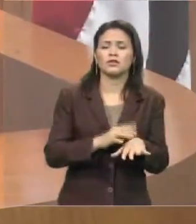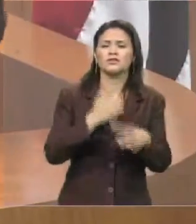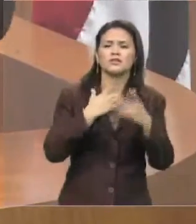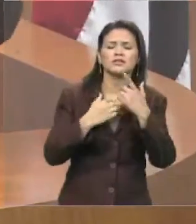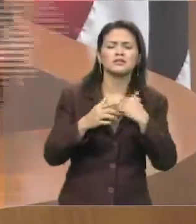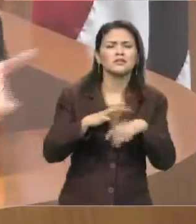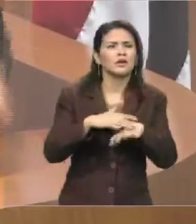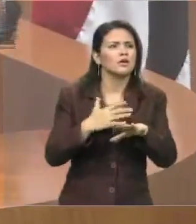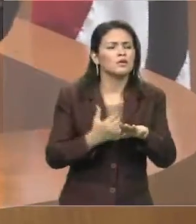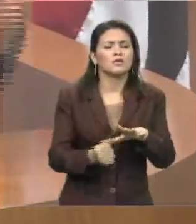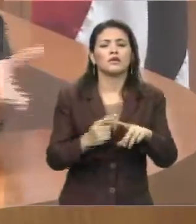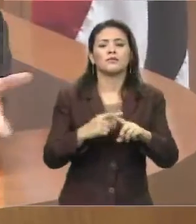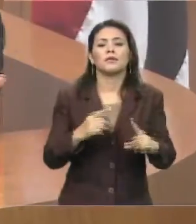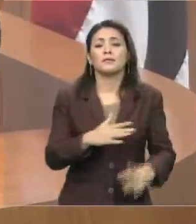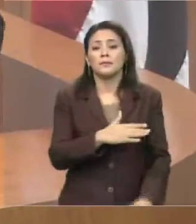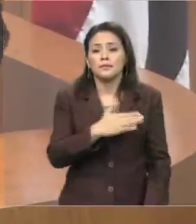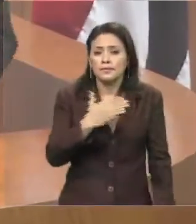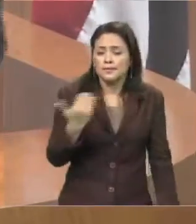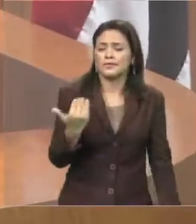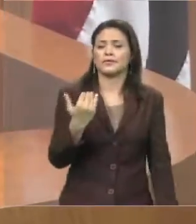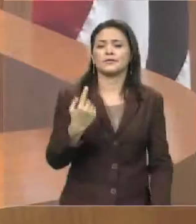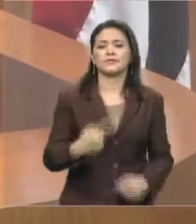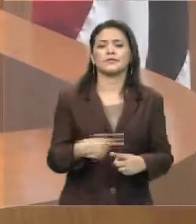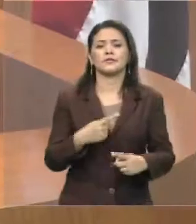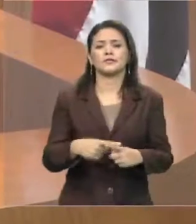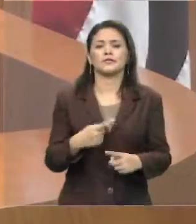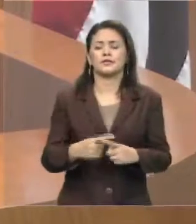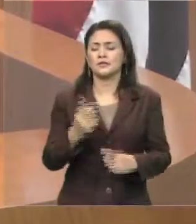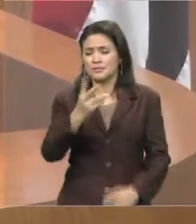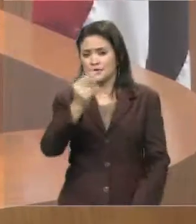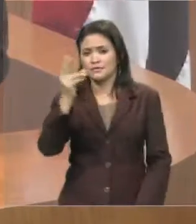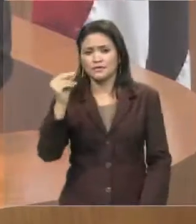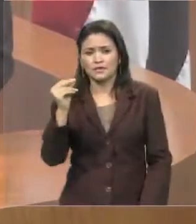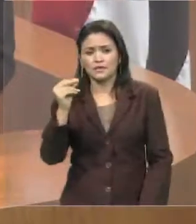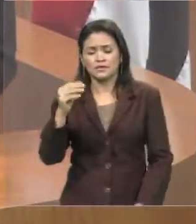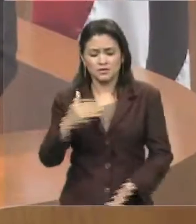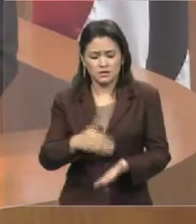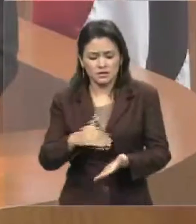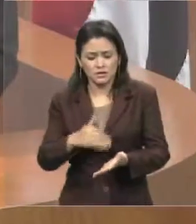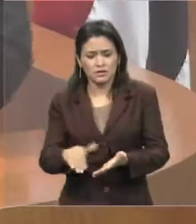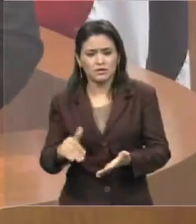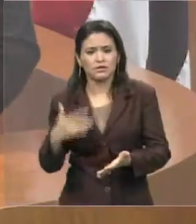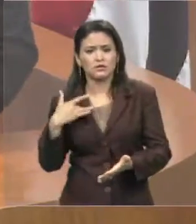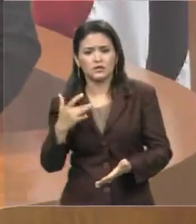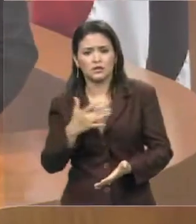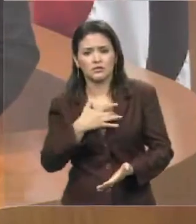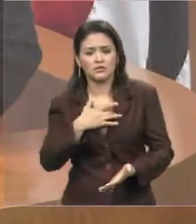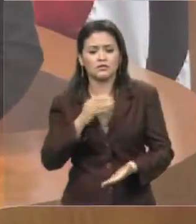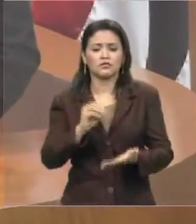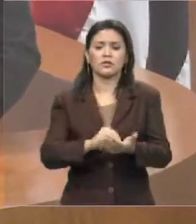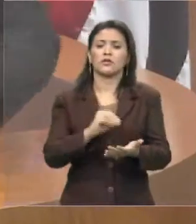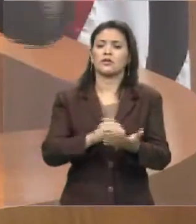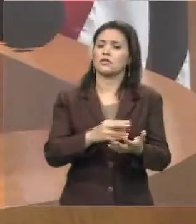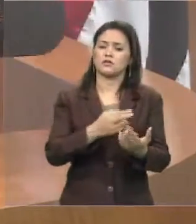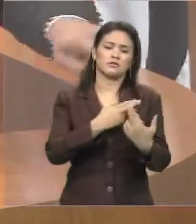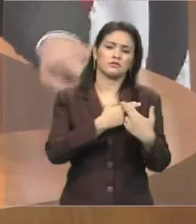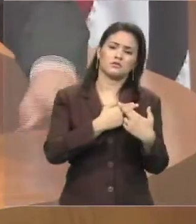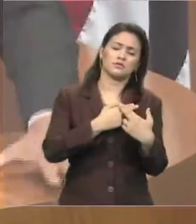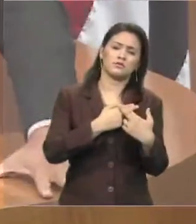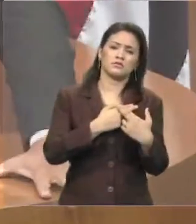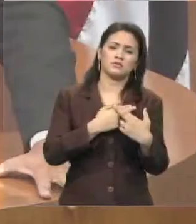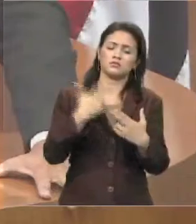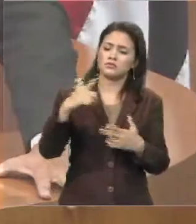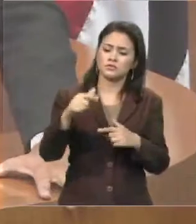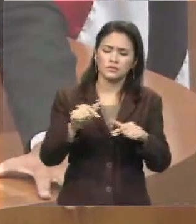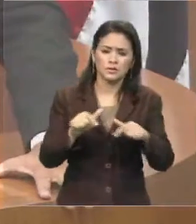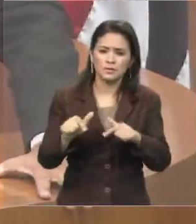e estão morrendo pela irresponsabilidade do prefeito e do secretário de saúde. Alguém tem que ser responsabilizado por essas mortes.